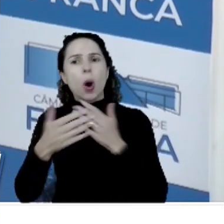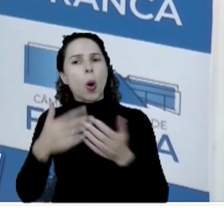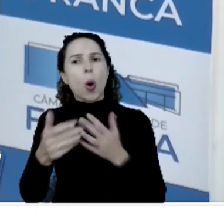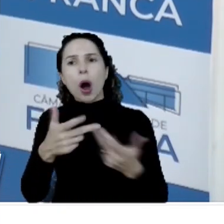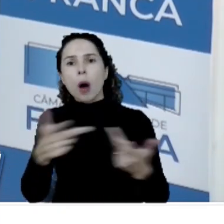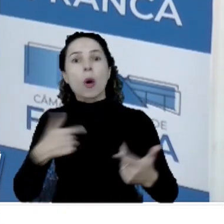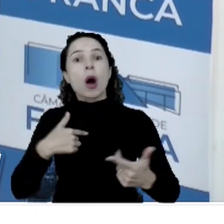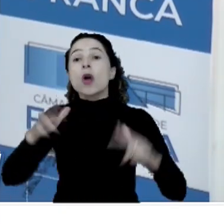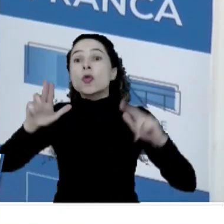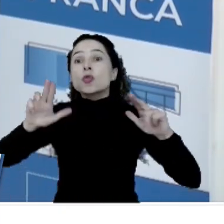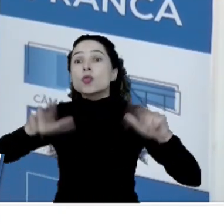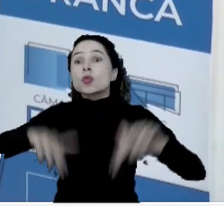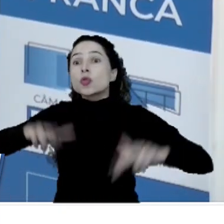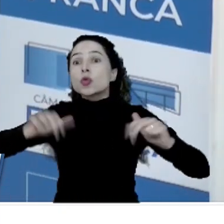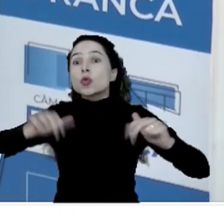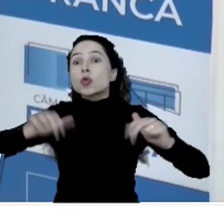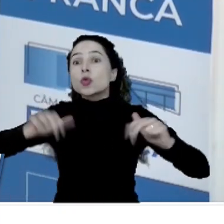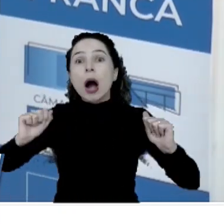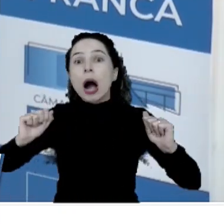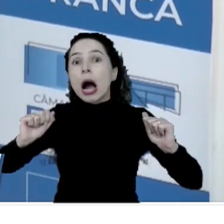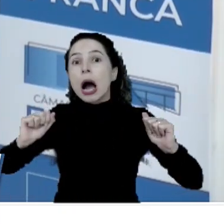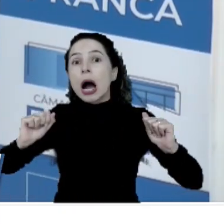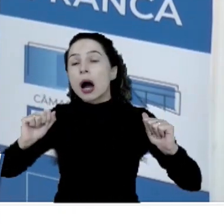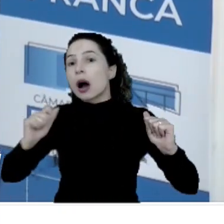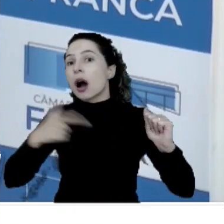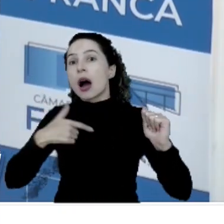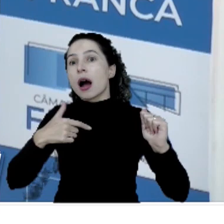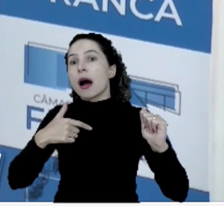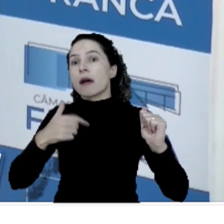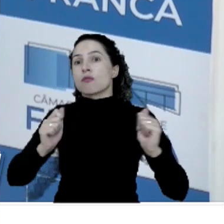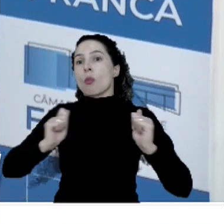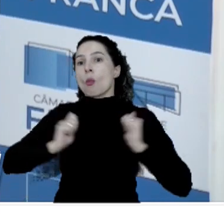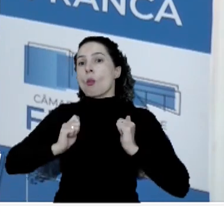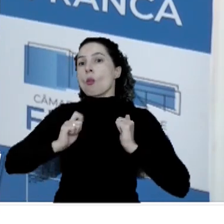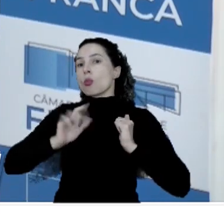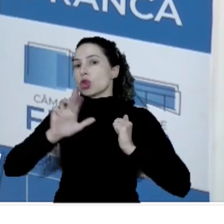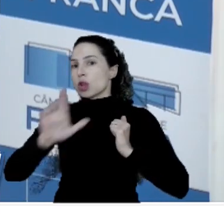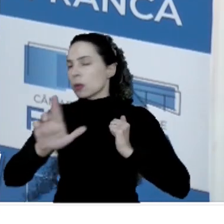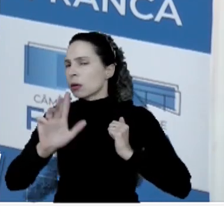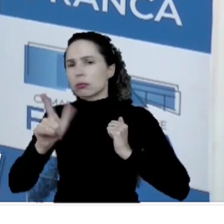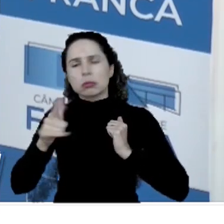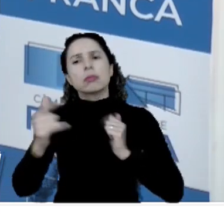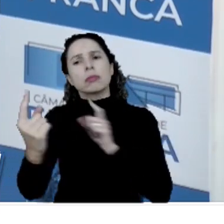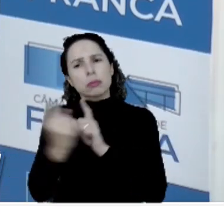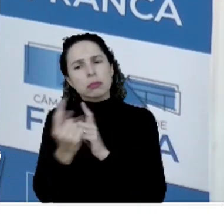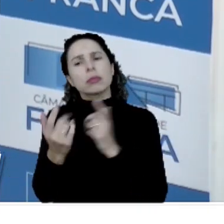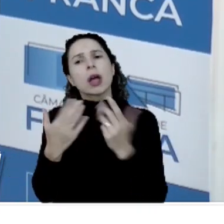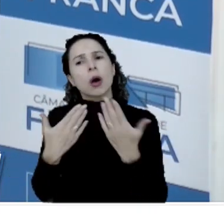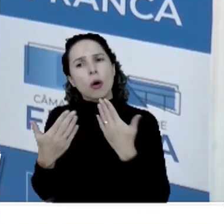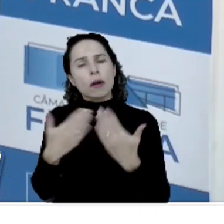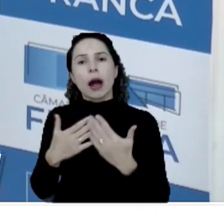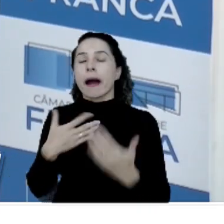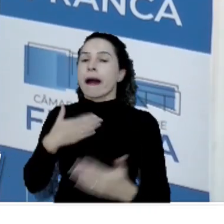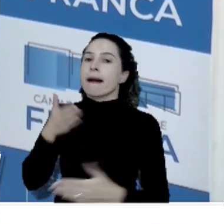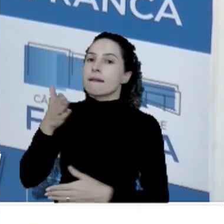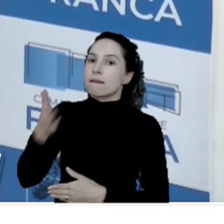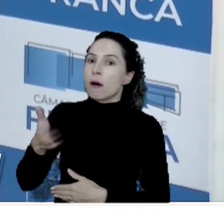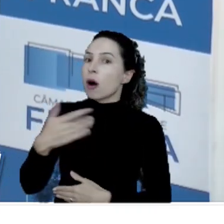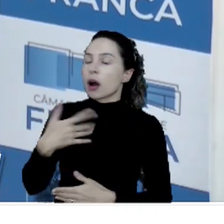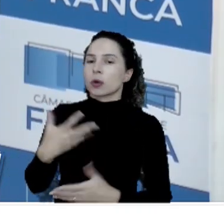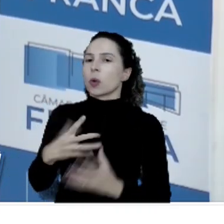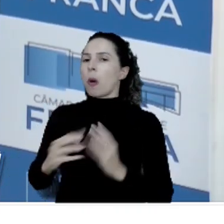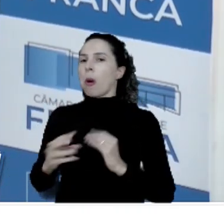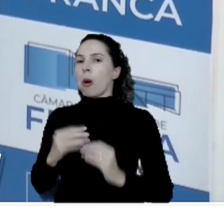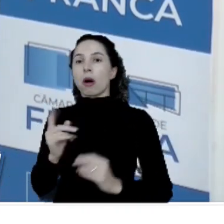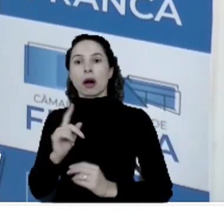furtei a responder qualquer que seja as pessoas. Quando eu vou no lugar, eu não fujo. Eu e a vereadora